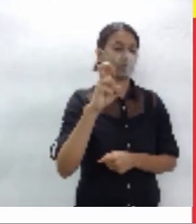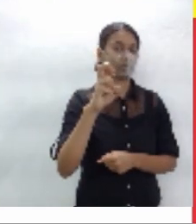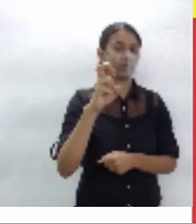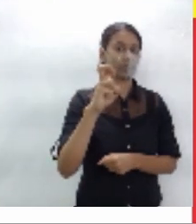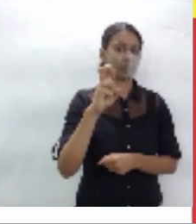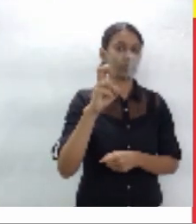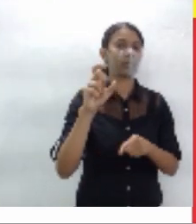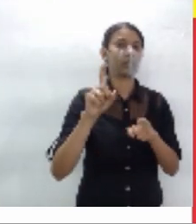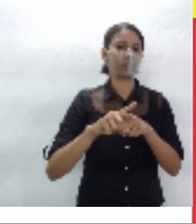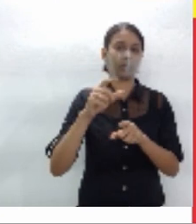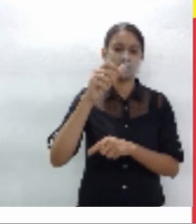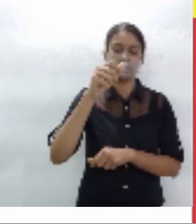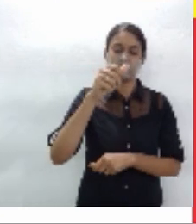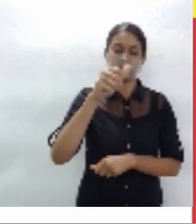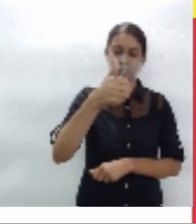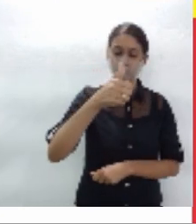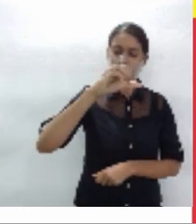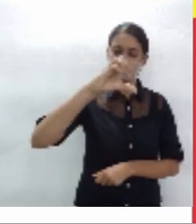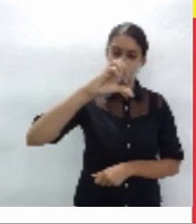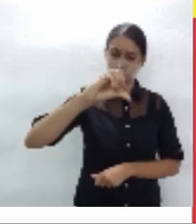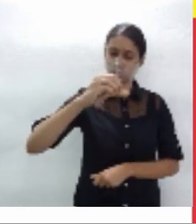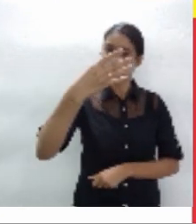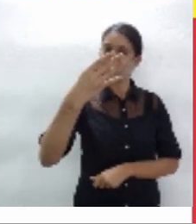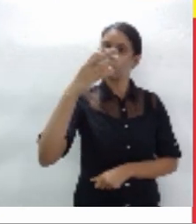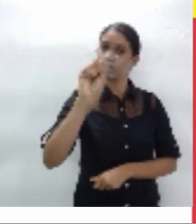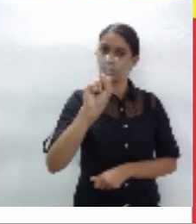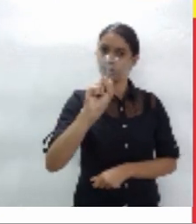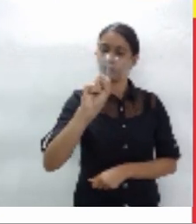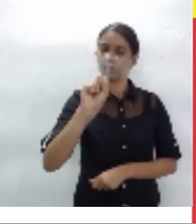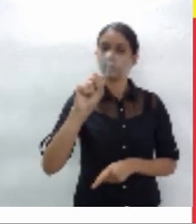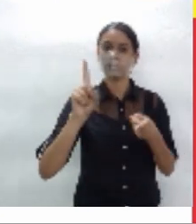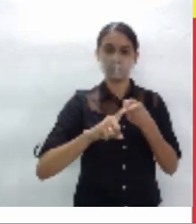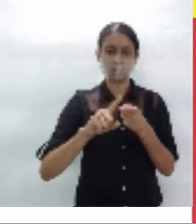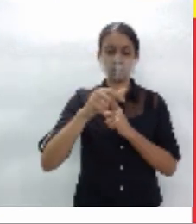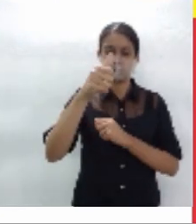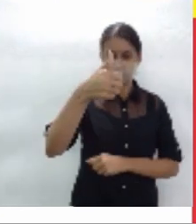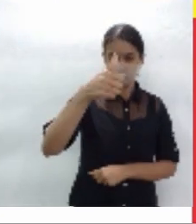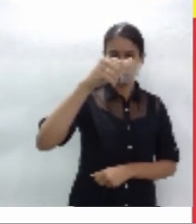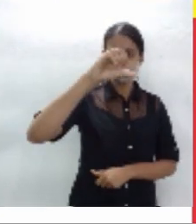1945 e o ano de 1948. E entre o ano de